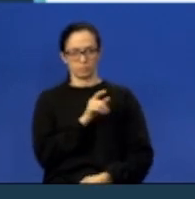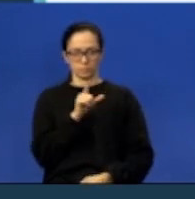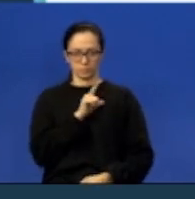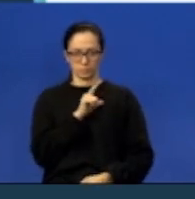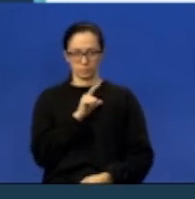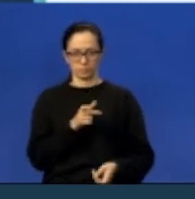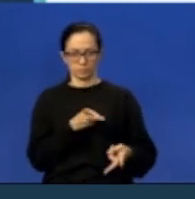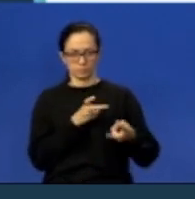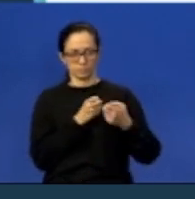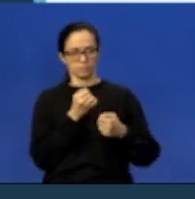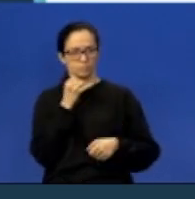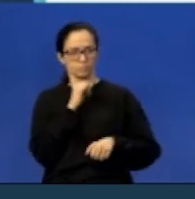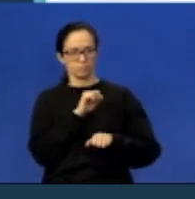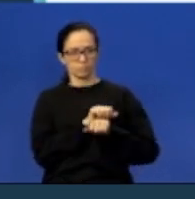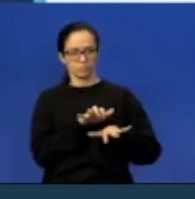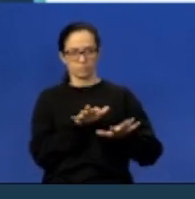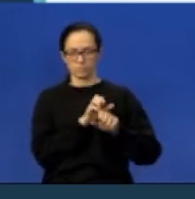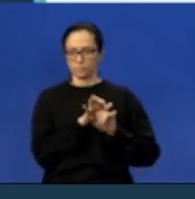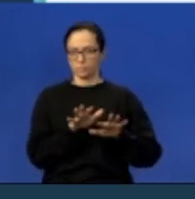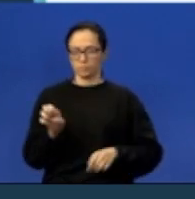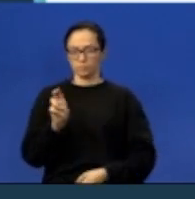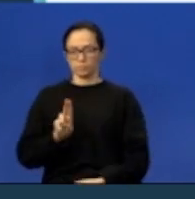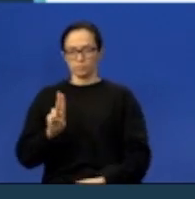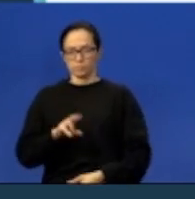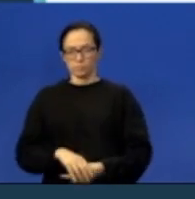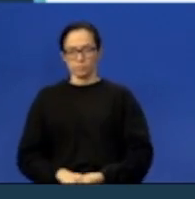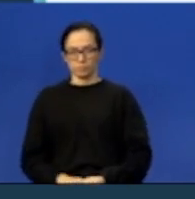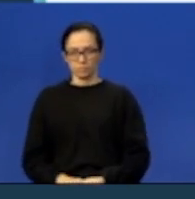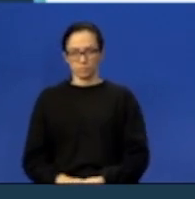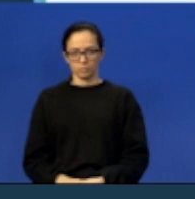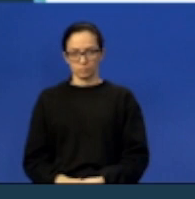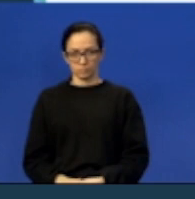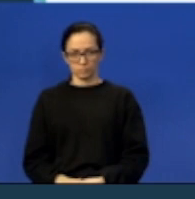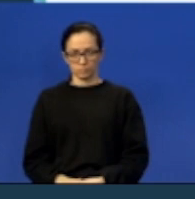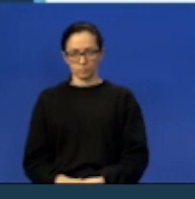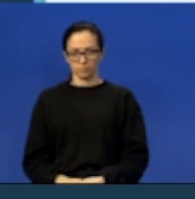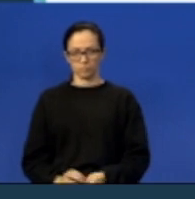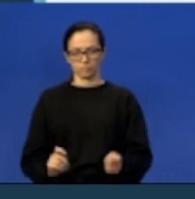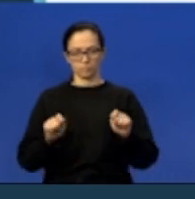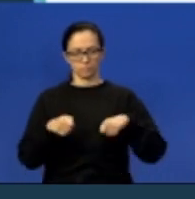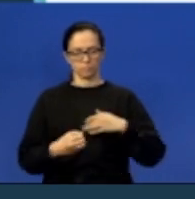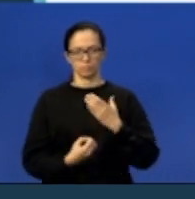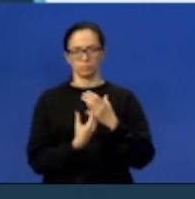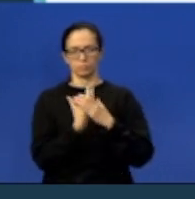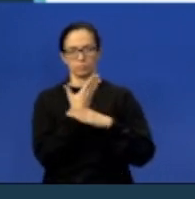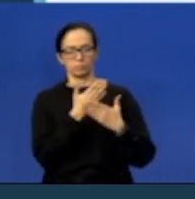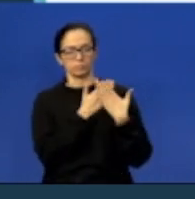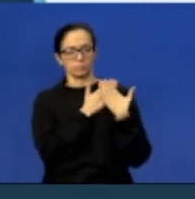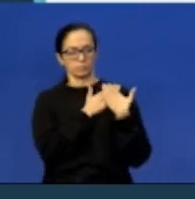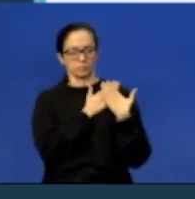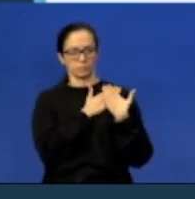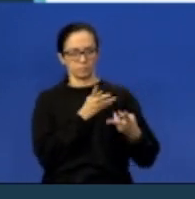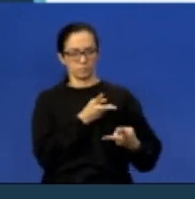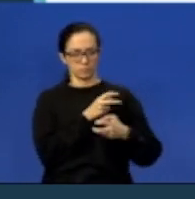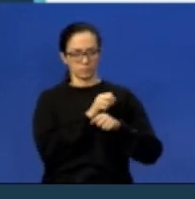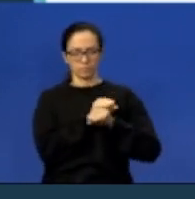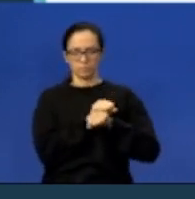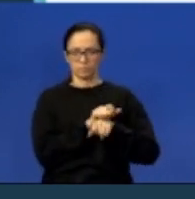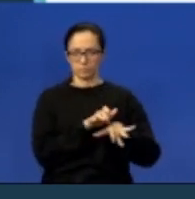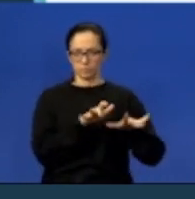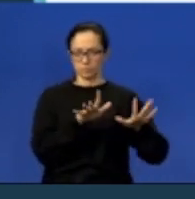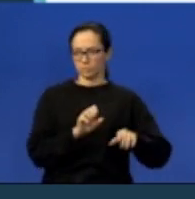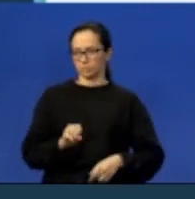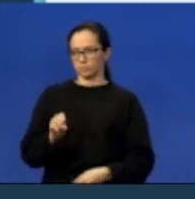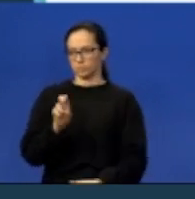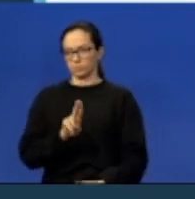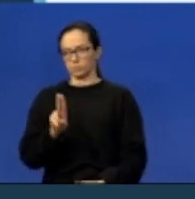condução elétrico do coração. Esse sistema de condução elétrica do coração é o principal responsável por propagar o estímulo